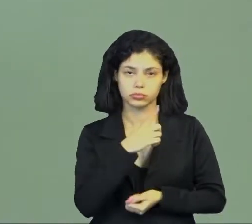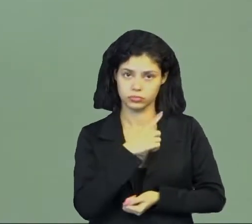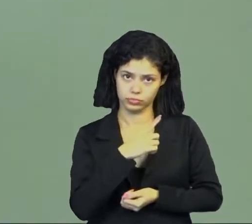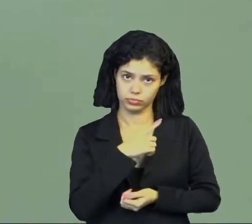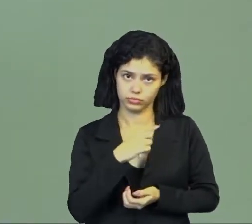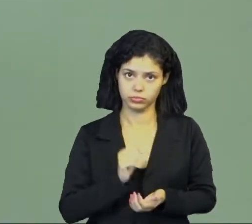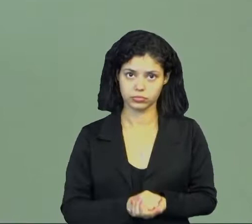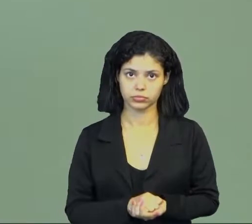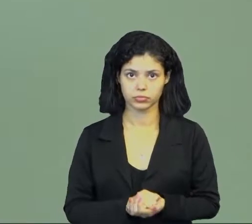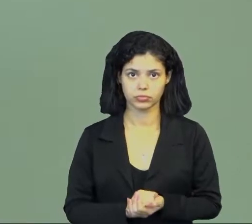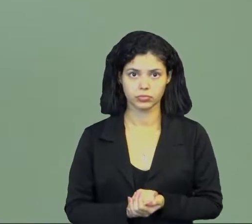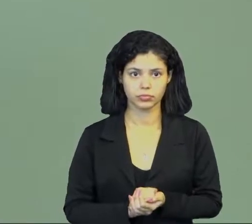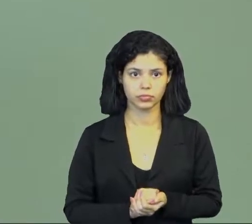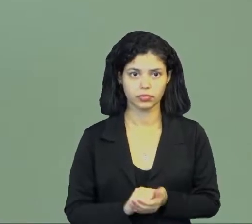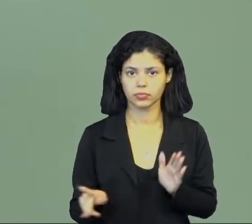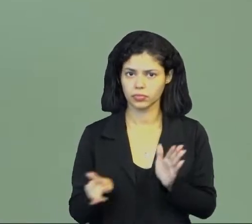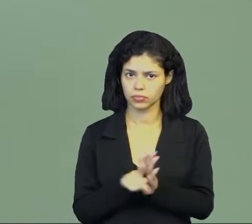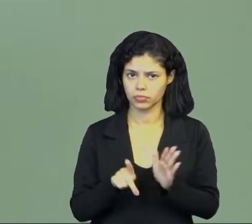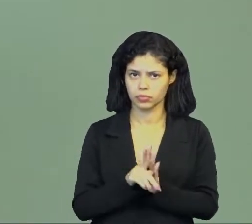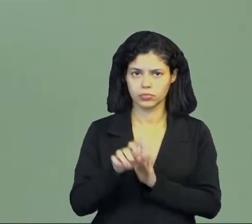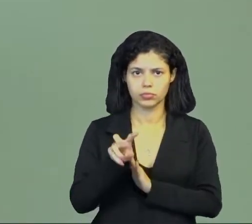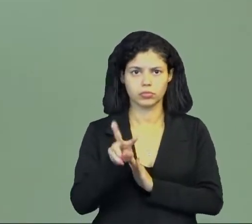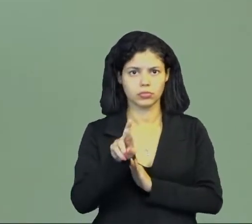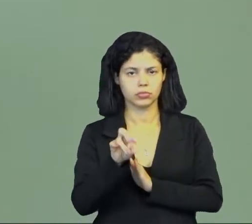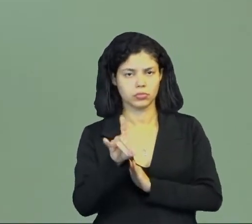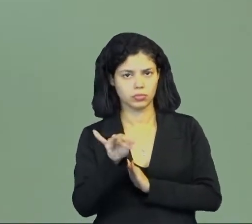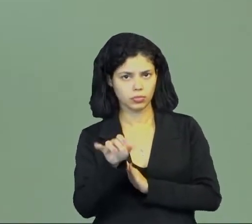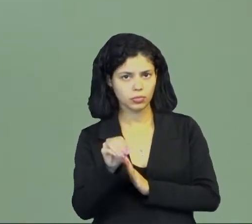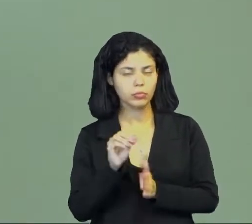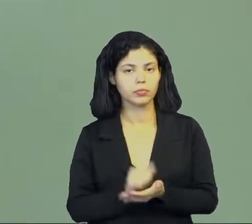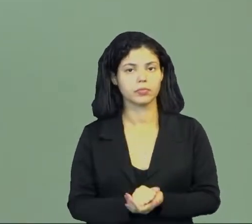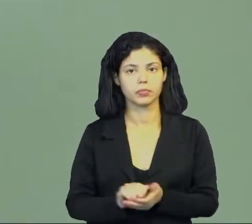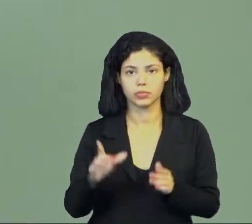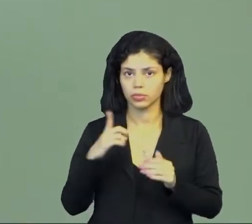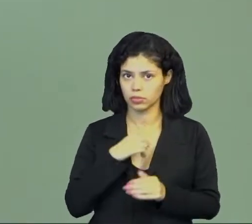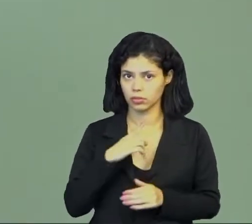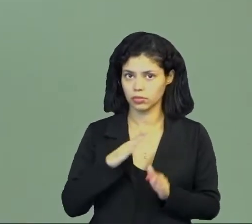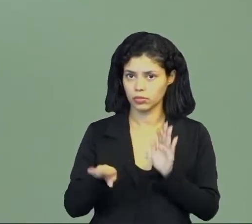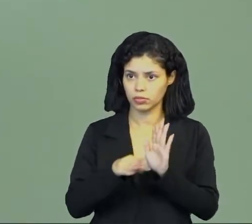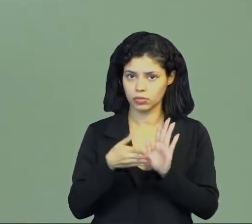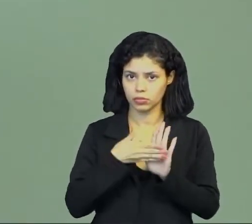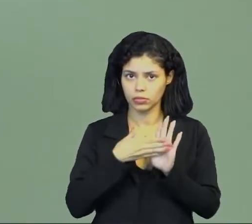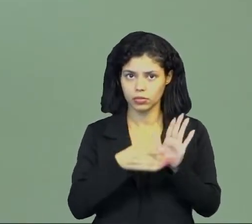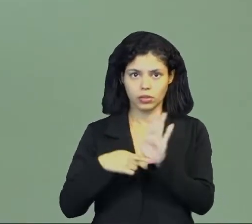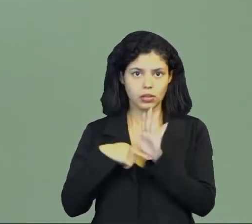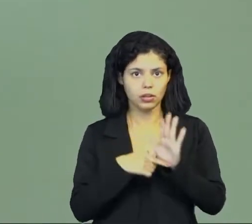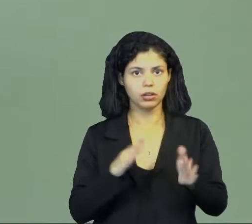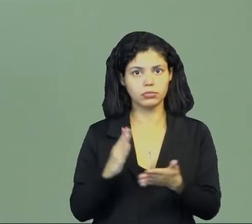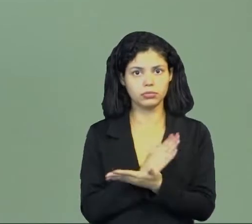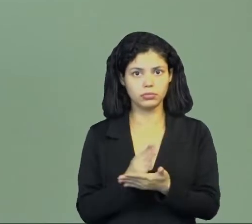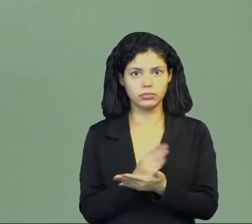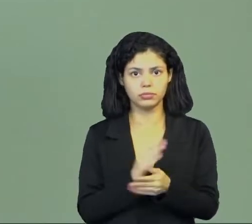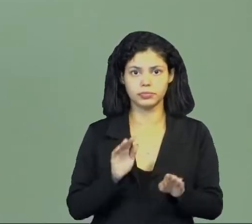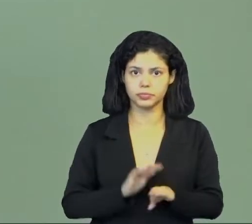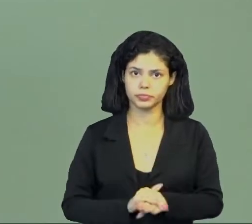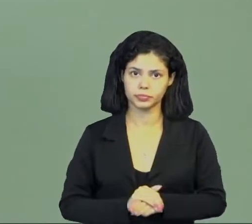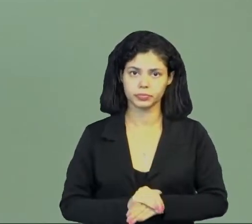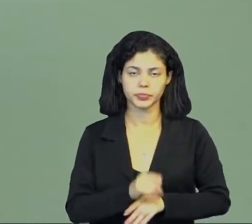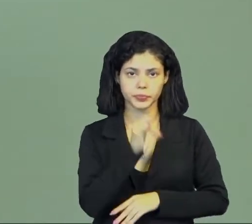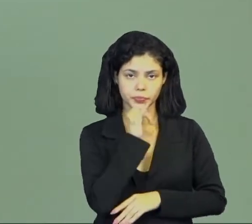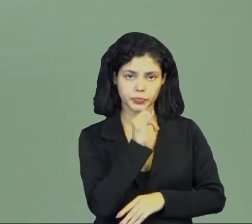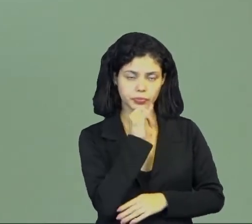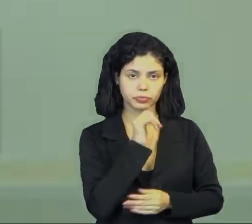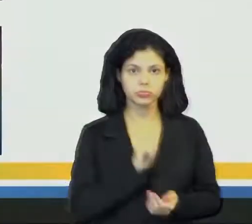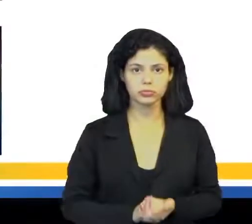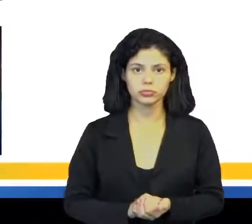realmente verídico e de que aquilo tem uma comprovação científica. Nós temos alguns